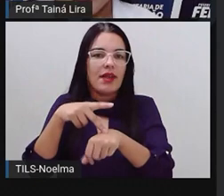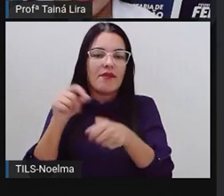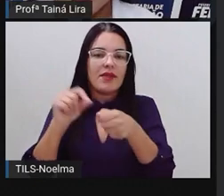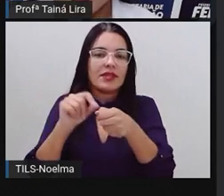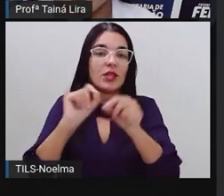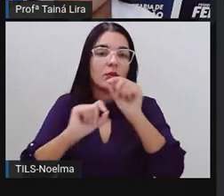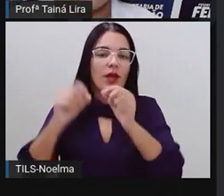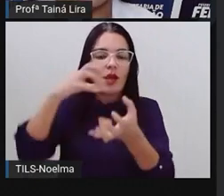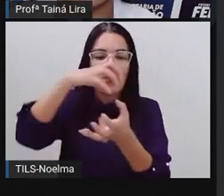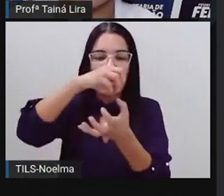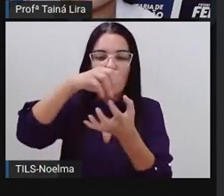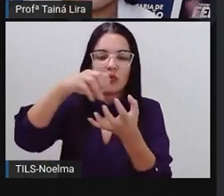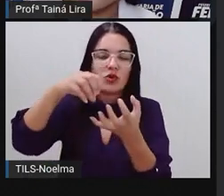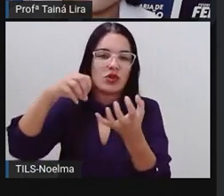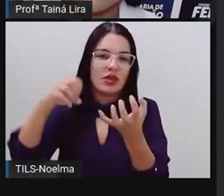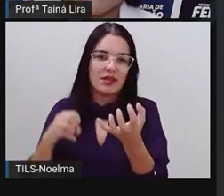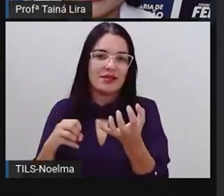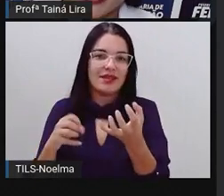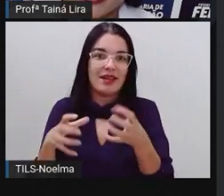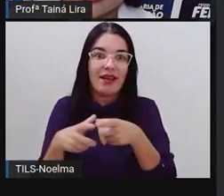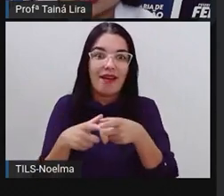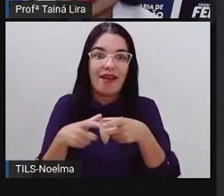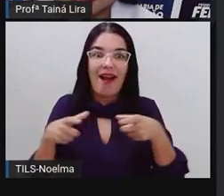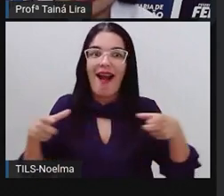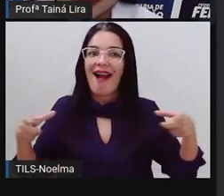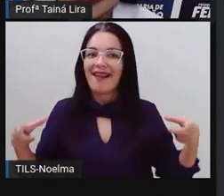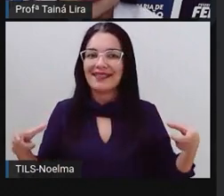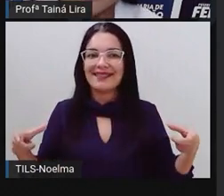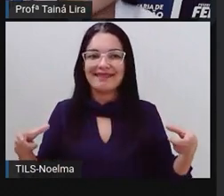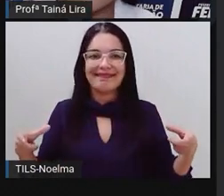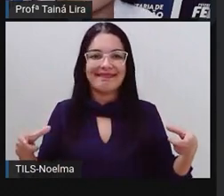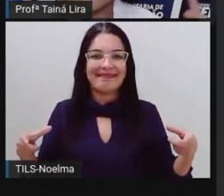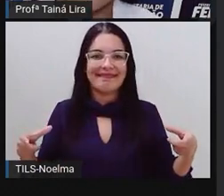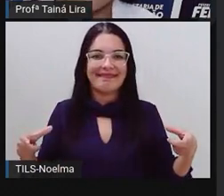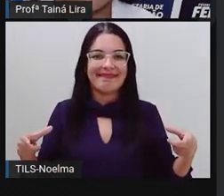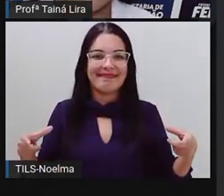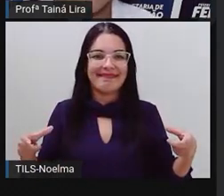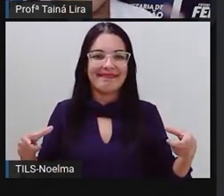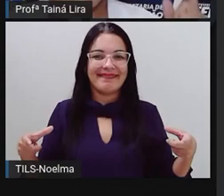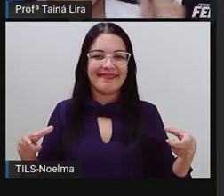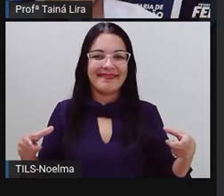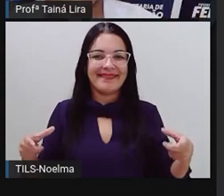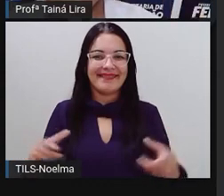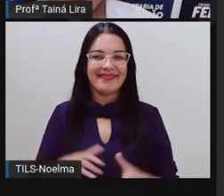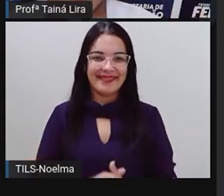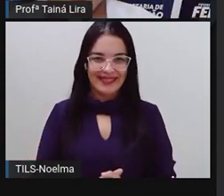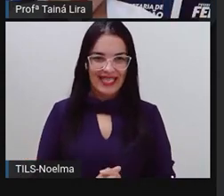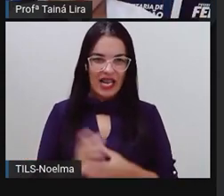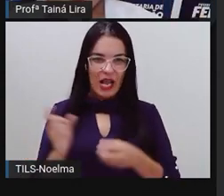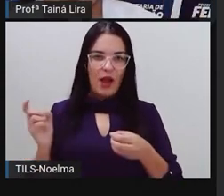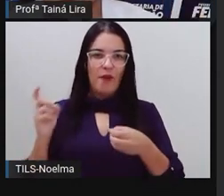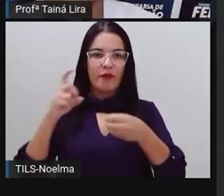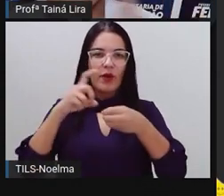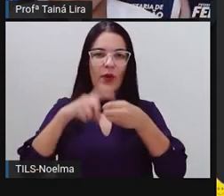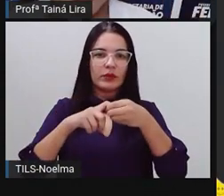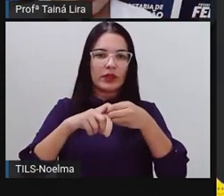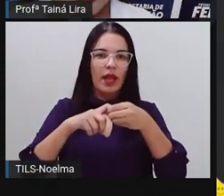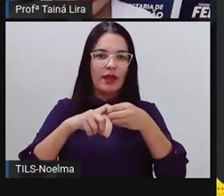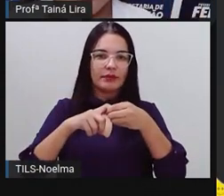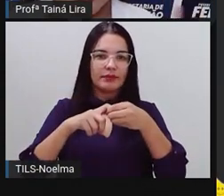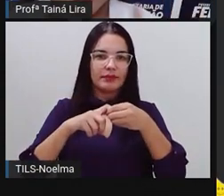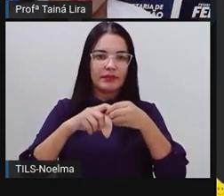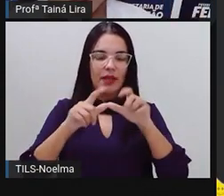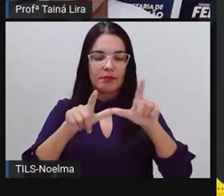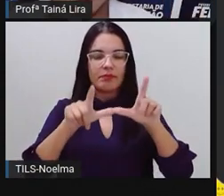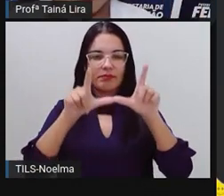continente né que é um continente imenso Tá bom então vamos lá voltar lá para para os